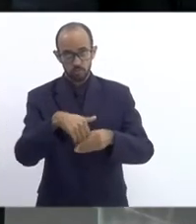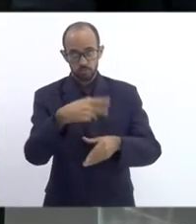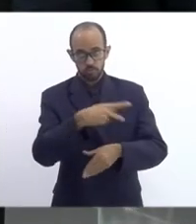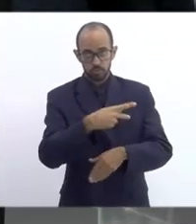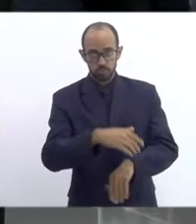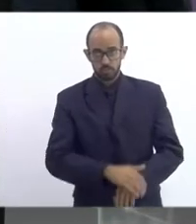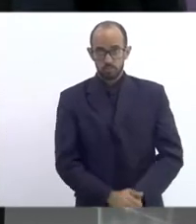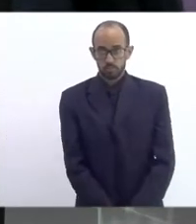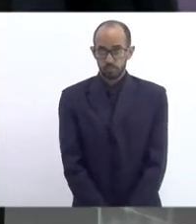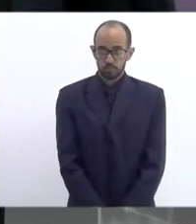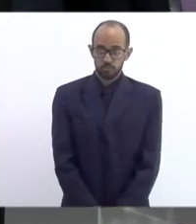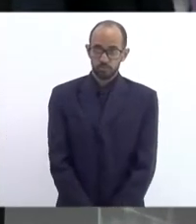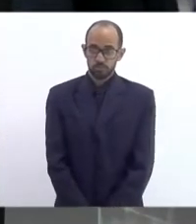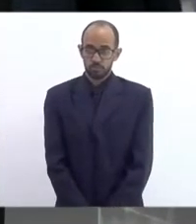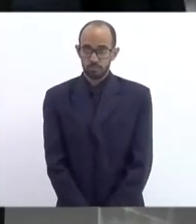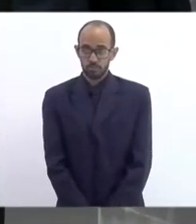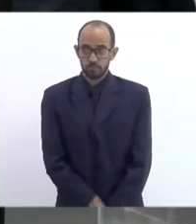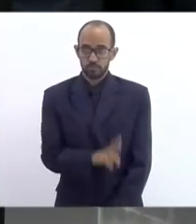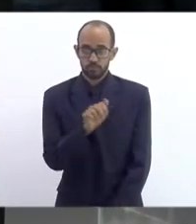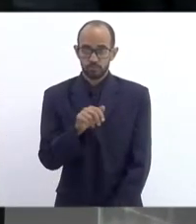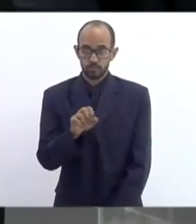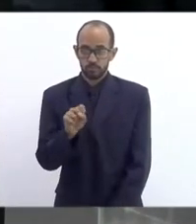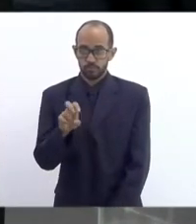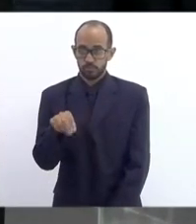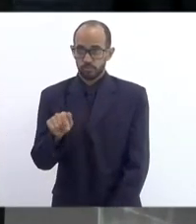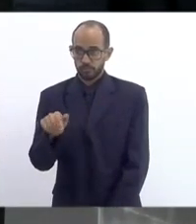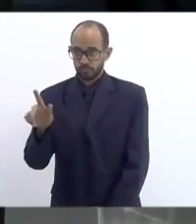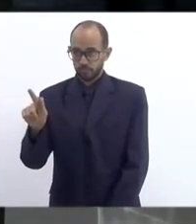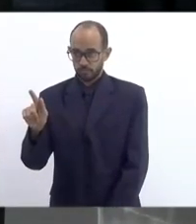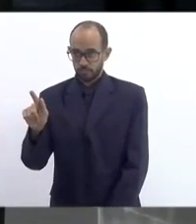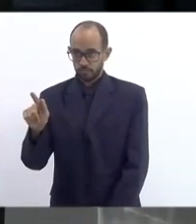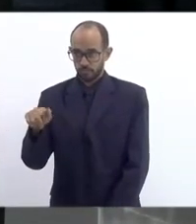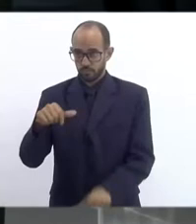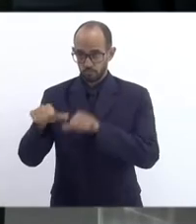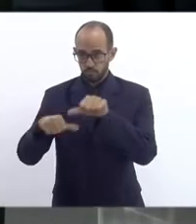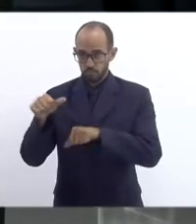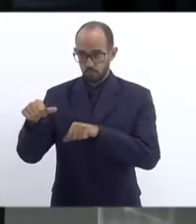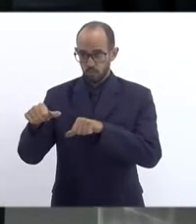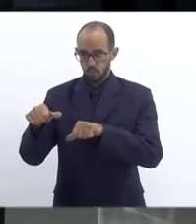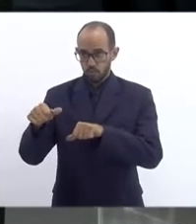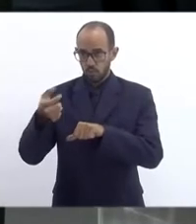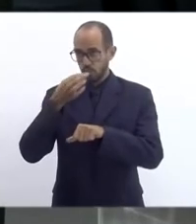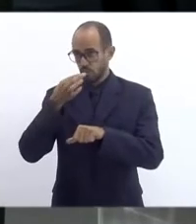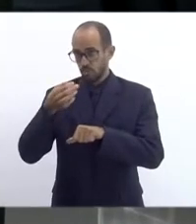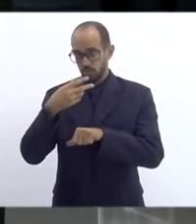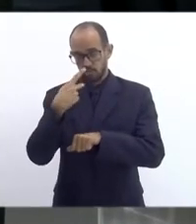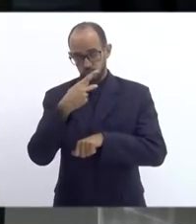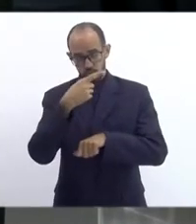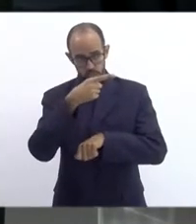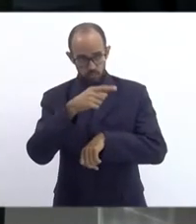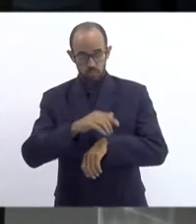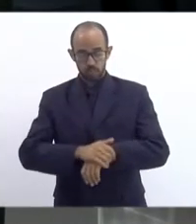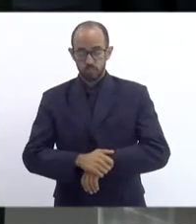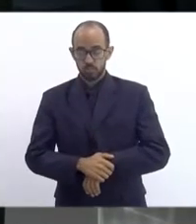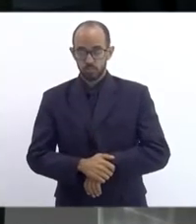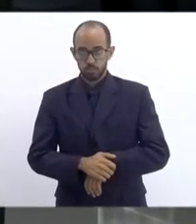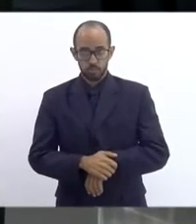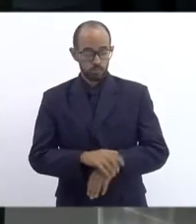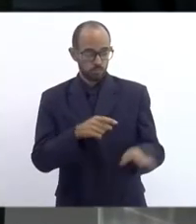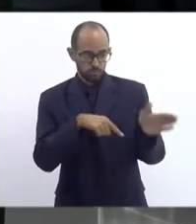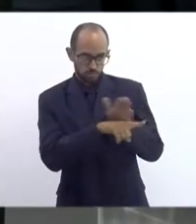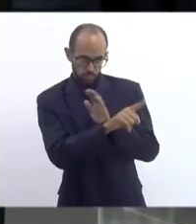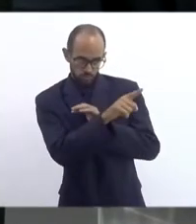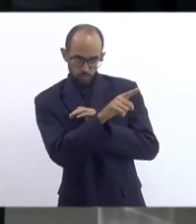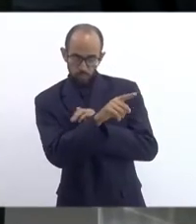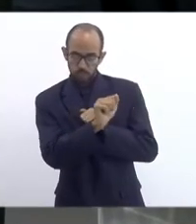divergente. Deputado Rosenberg Reis. Em vez de favorável, muda o parecer, pela constitucionalidade. Ou... É só é favorável. Não, não, mas é que o